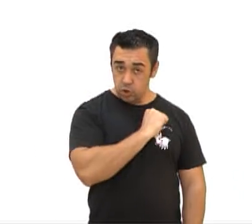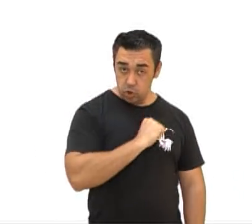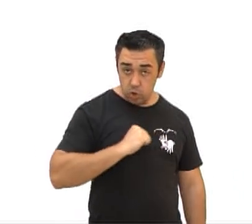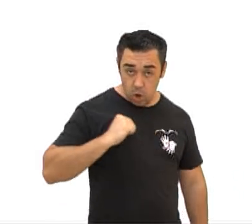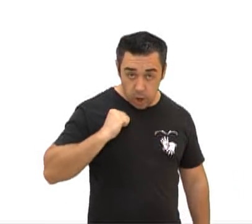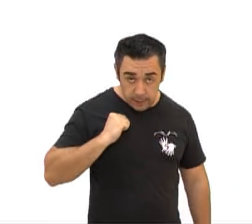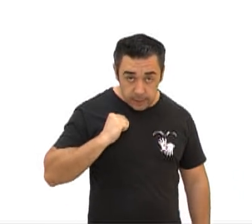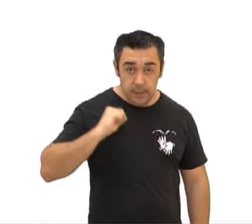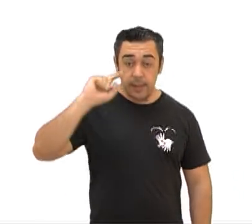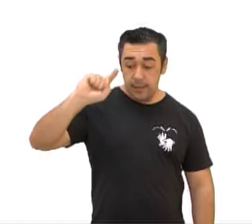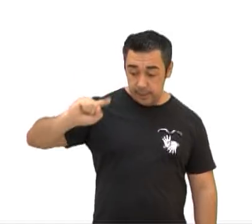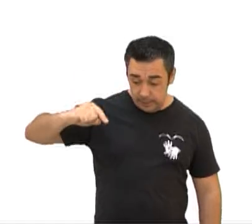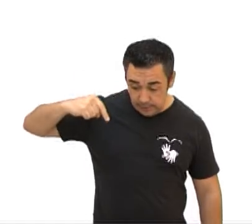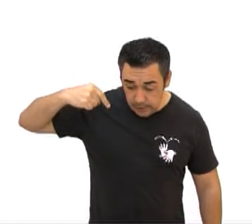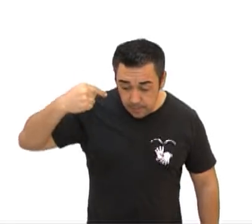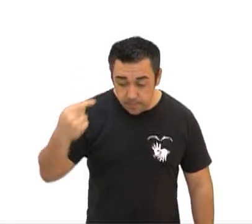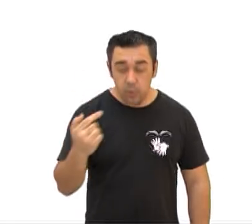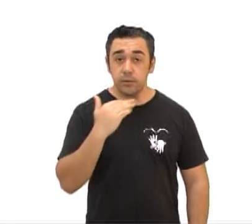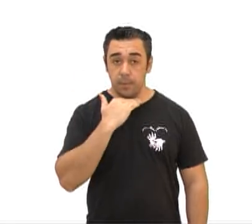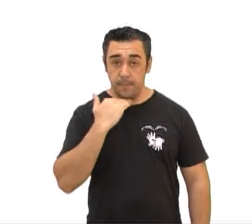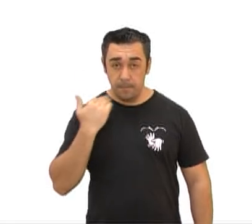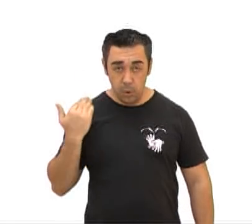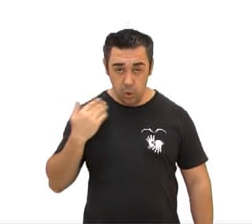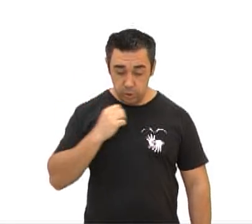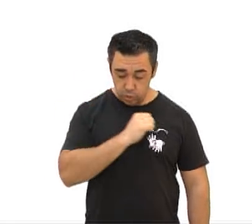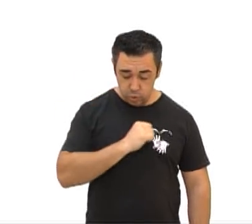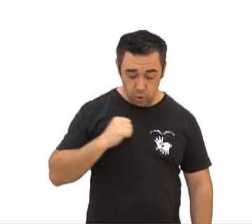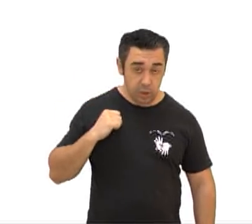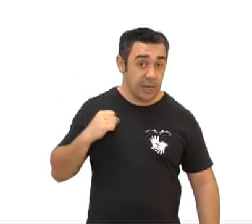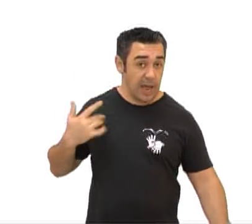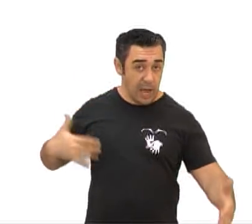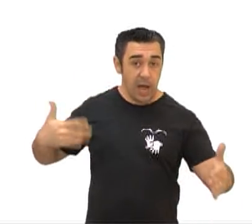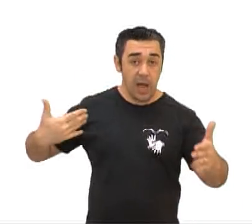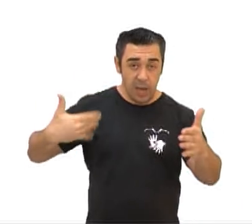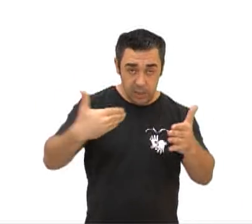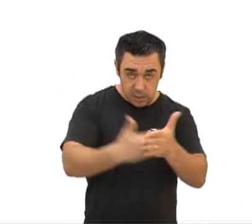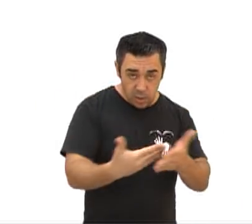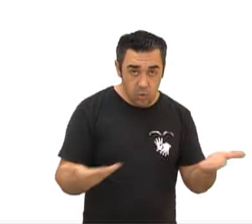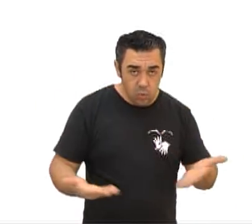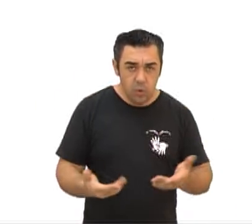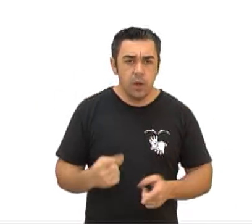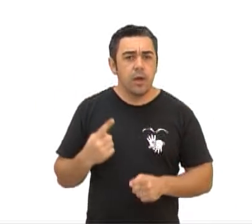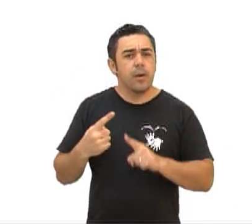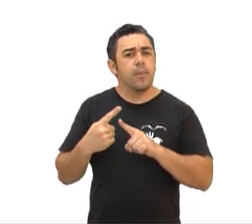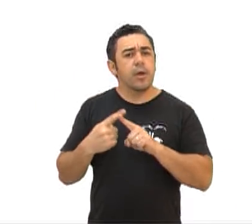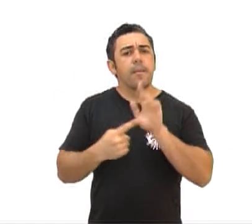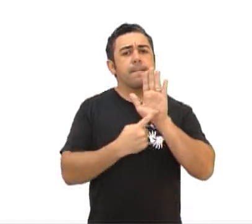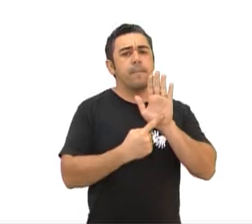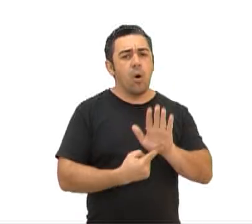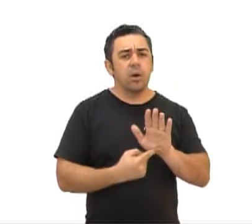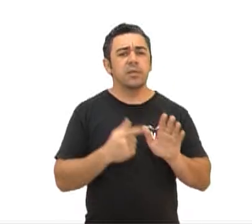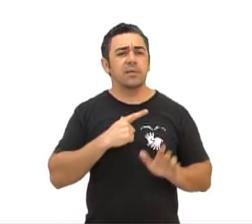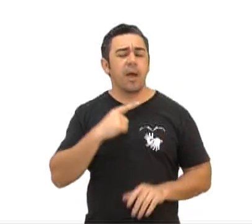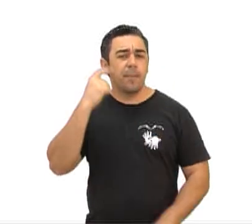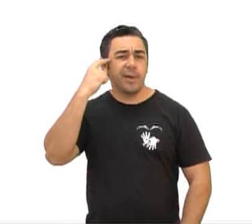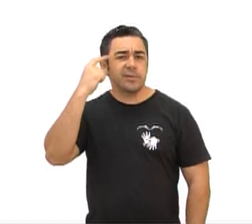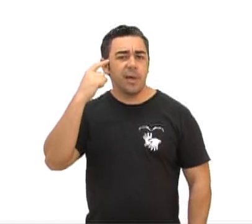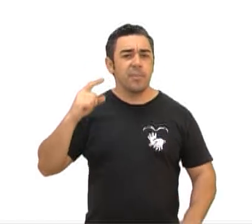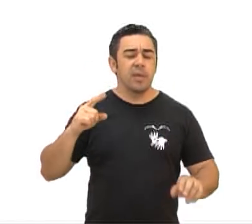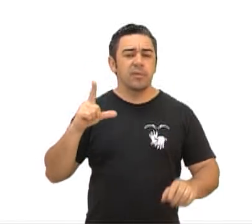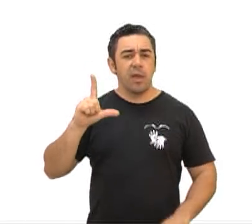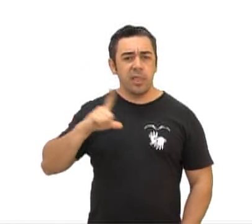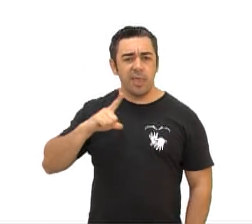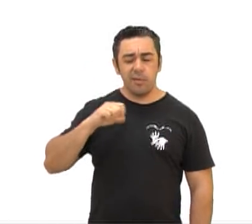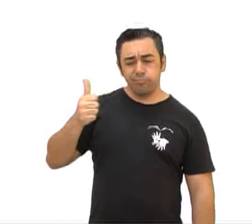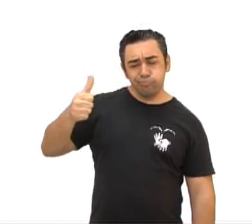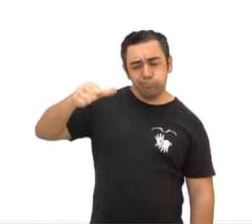e pós-socrática, a filosofia até hoje, portanto, representam a decadência do pensamento